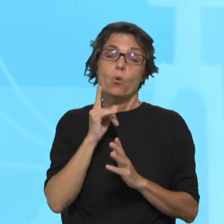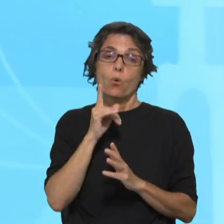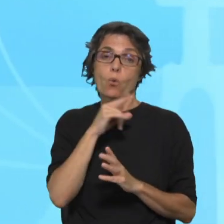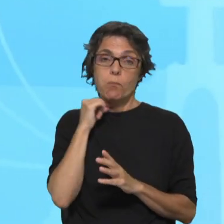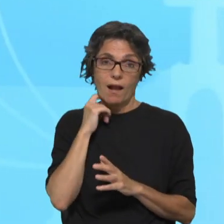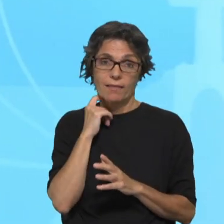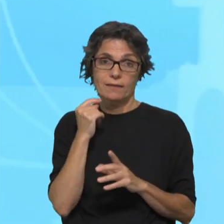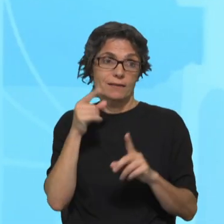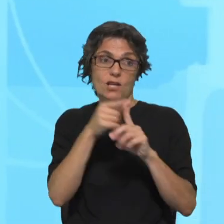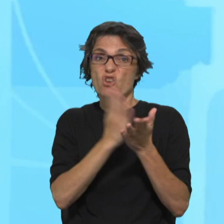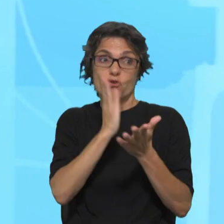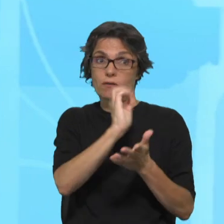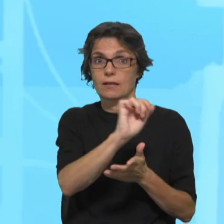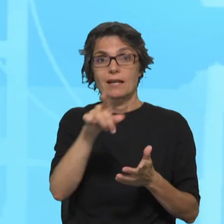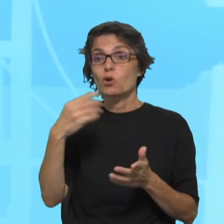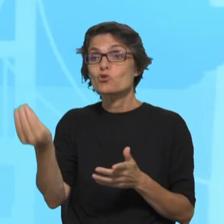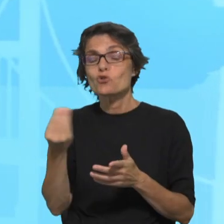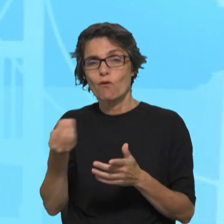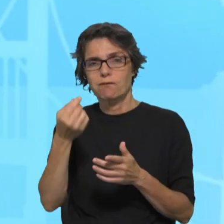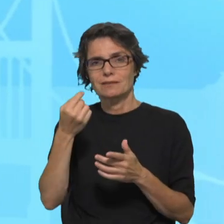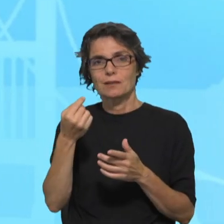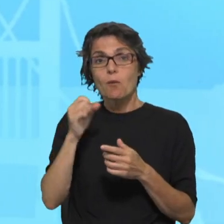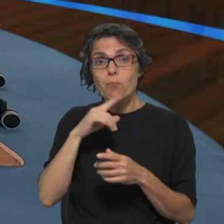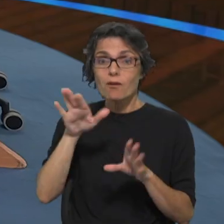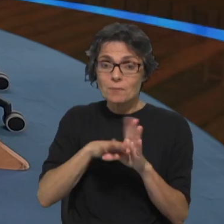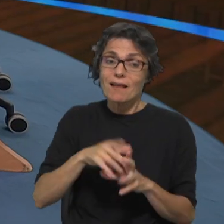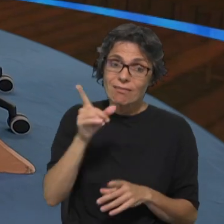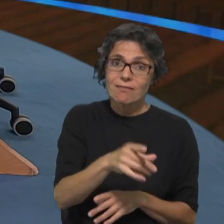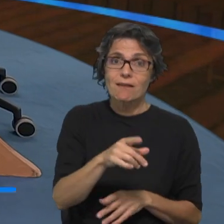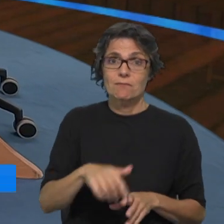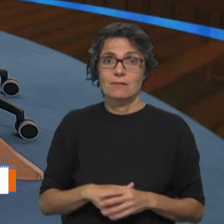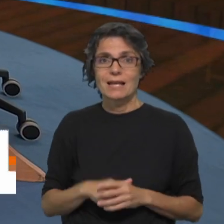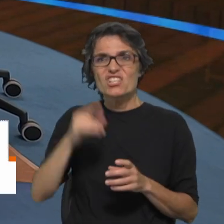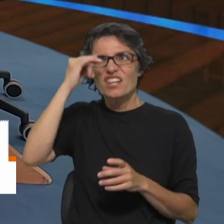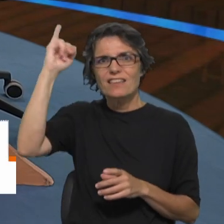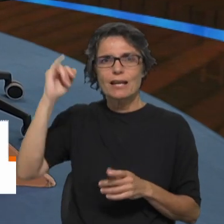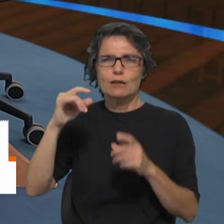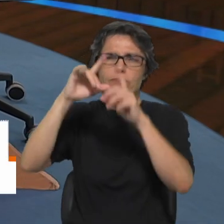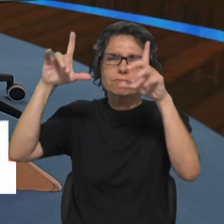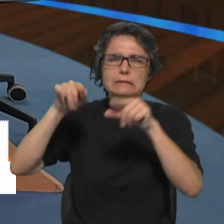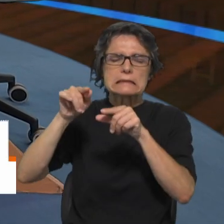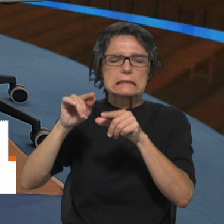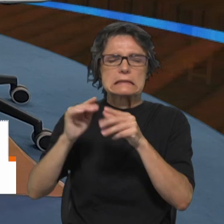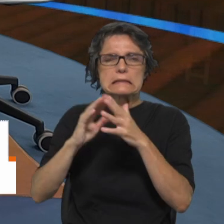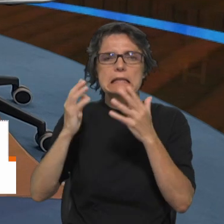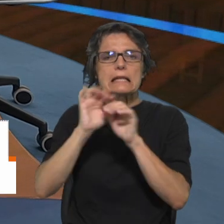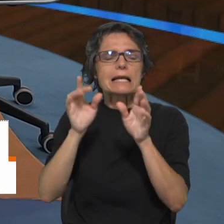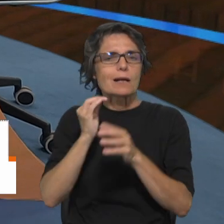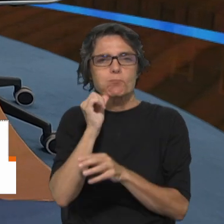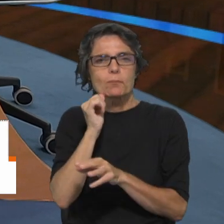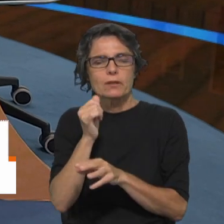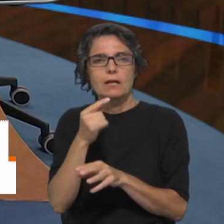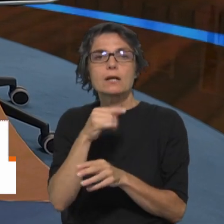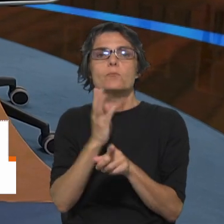entre jovens que também podem partir e que também podem ir em missão, talvez seja importante nós, por exemplo, que vamos fazer,